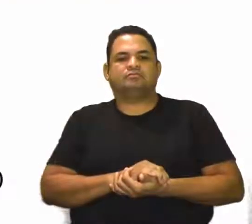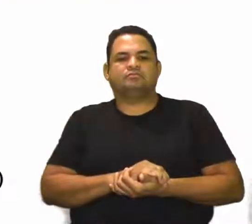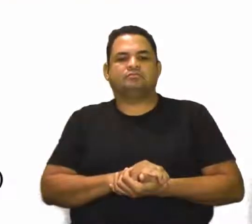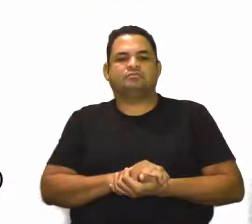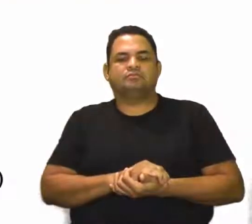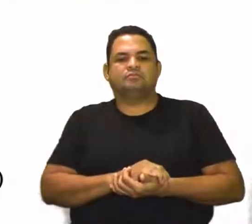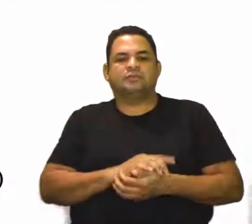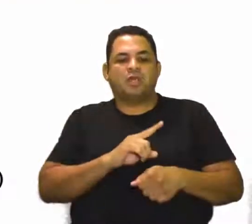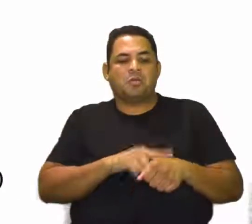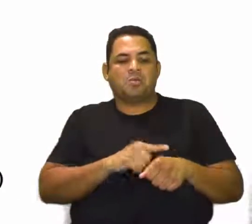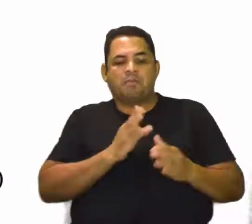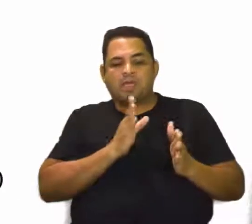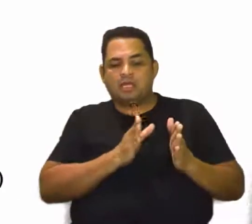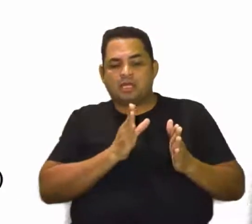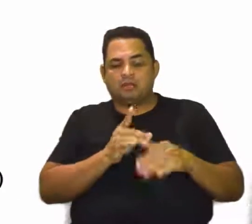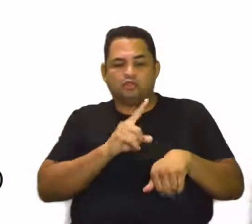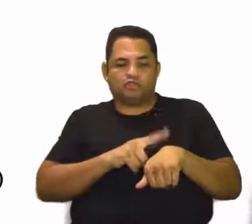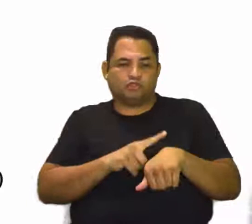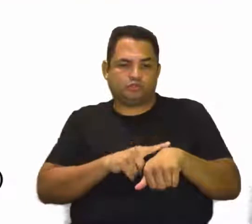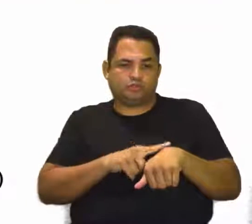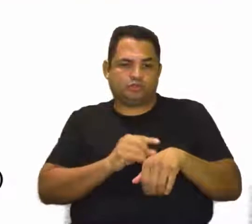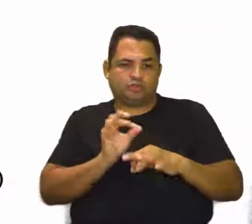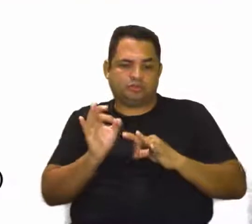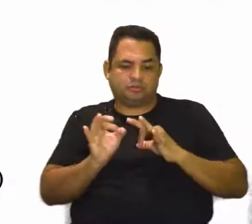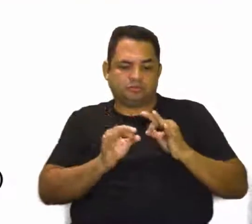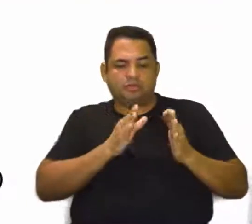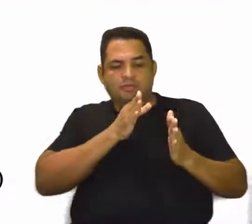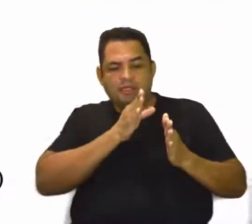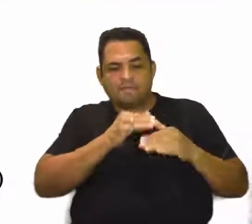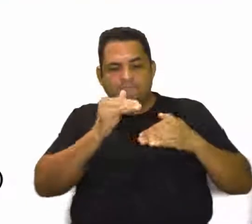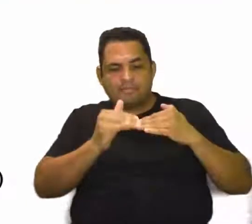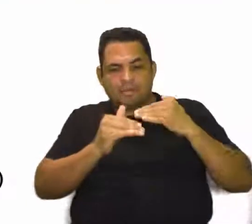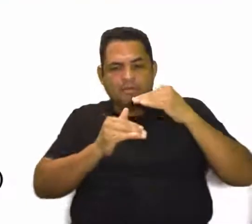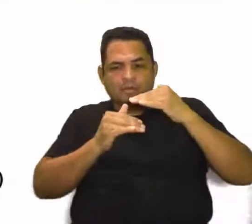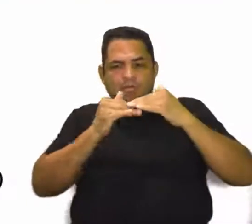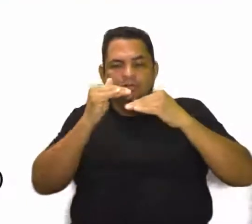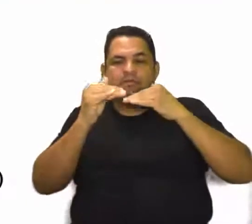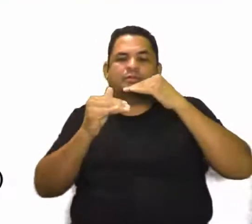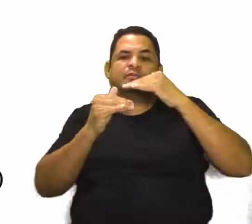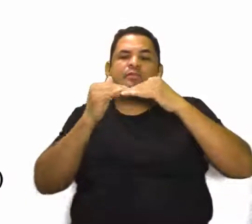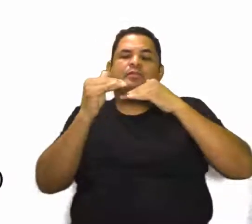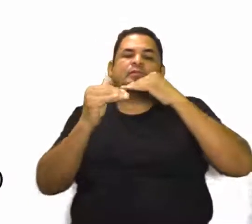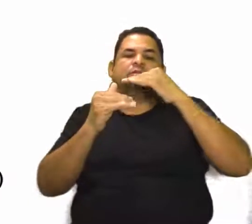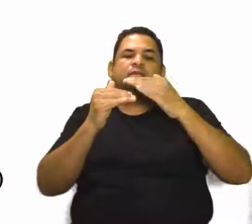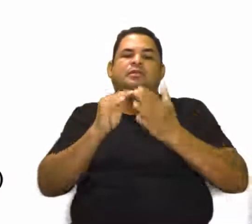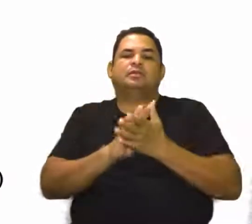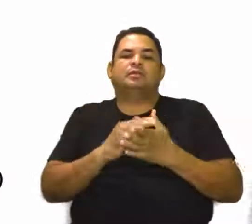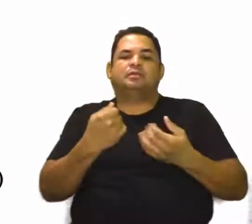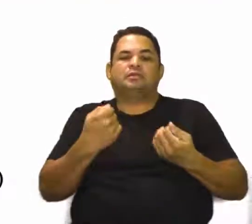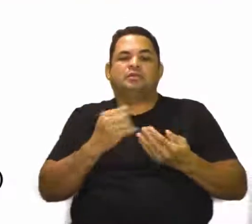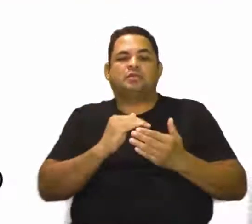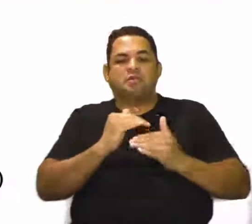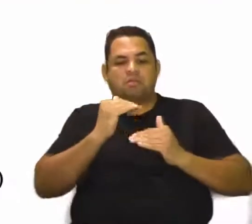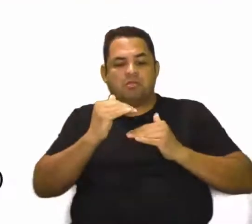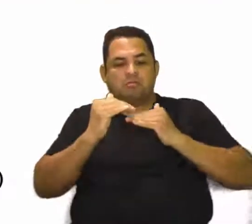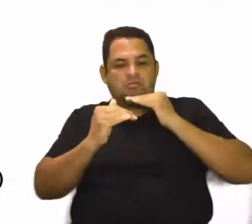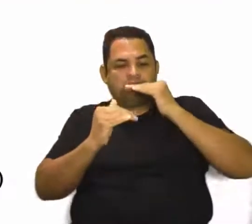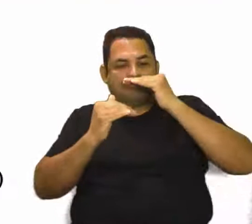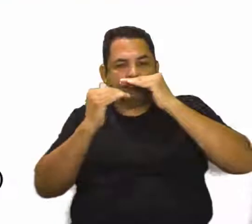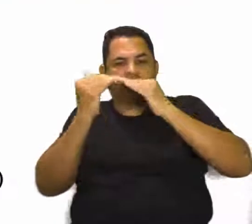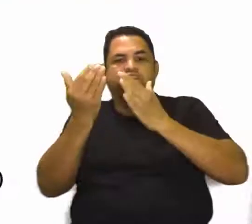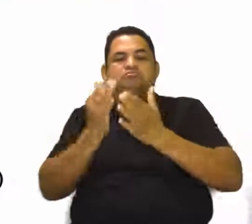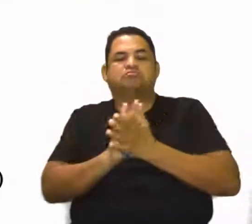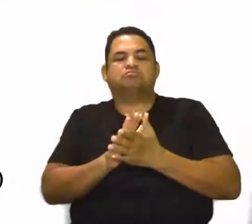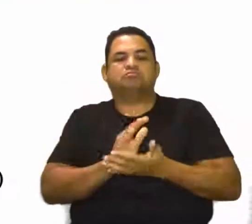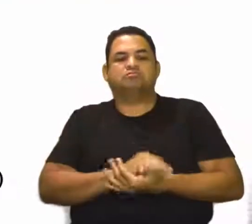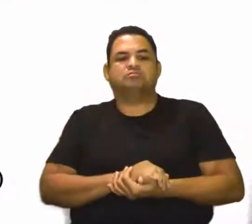sessões que eu vou desenvolver, elas têm que ser progressivas, então conforme eu vou evoluindo, eu vou aumentando ali de